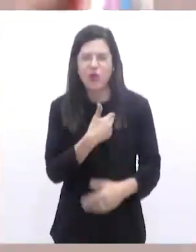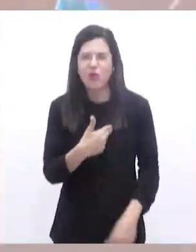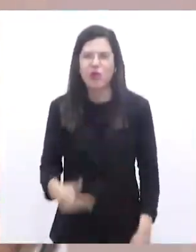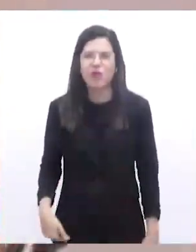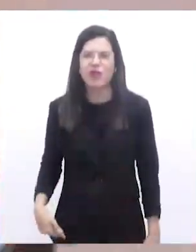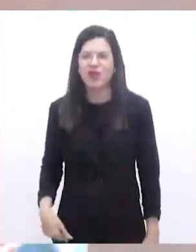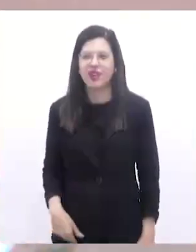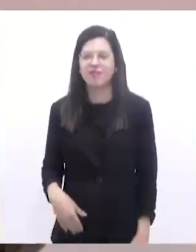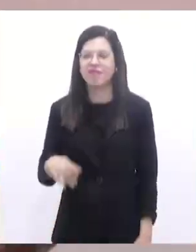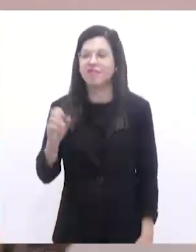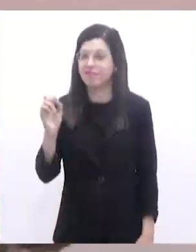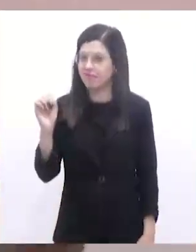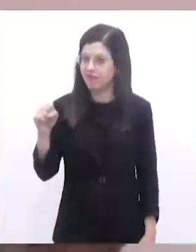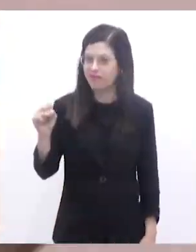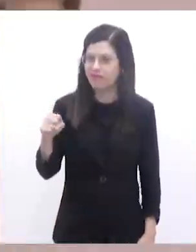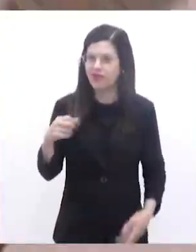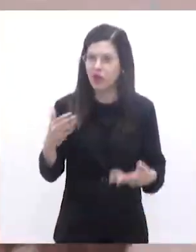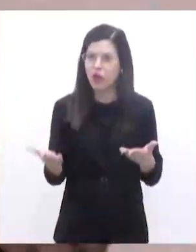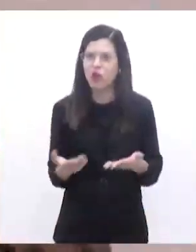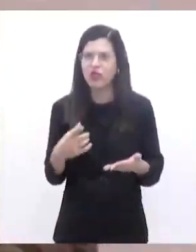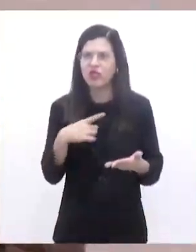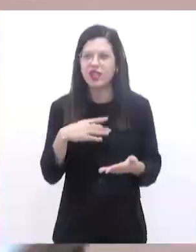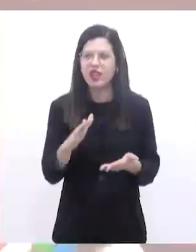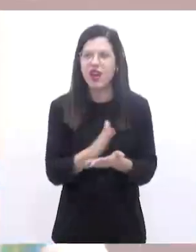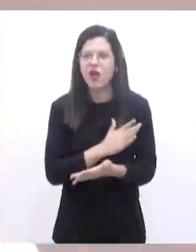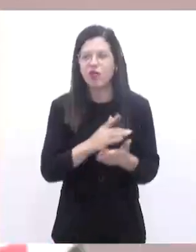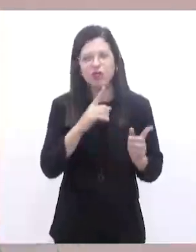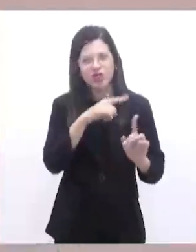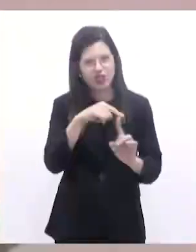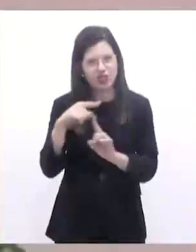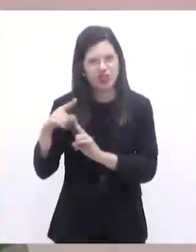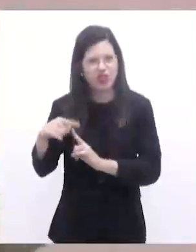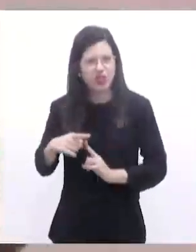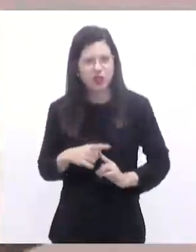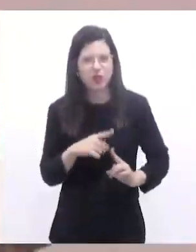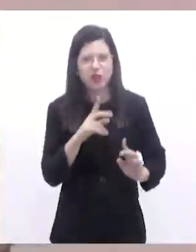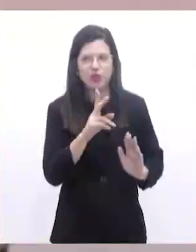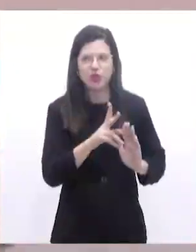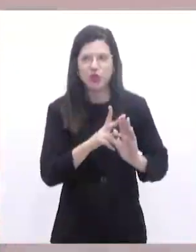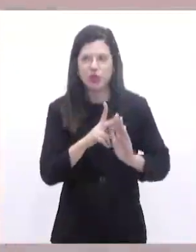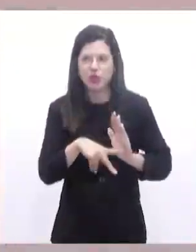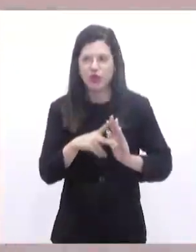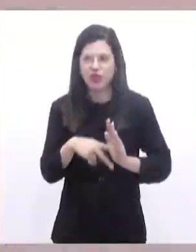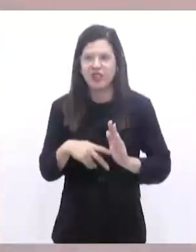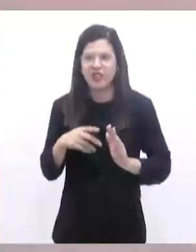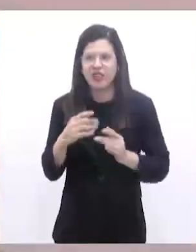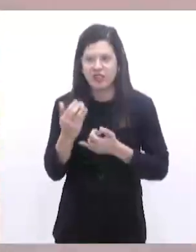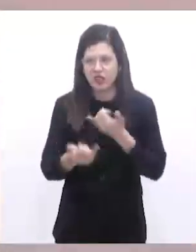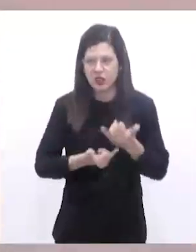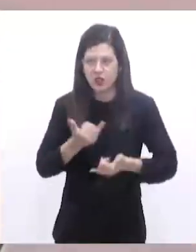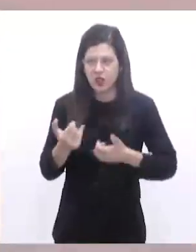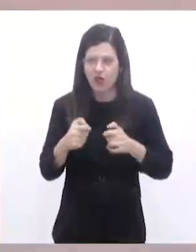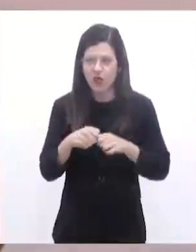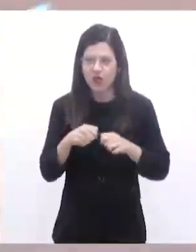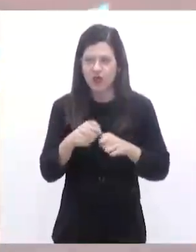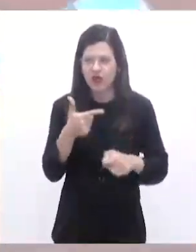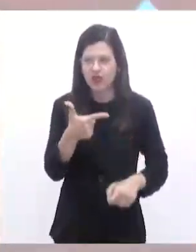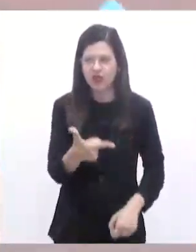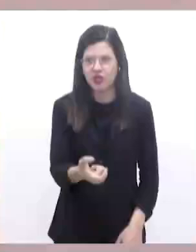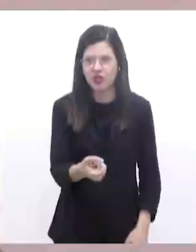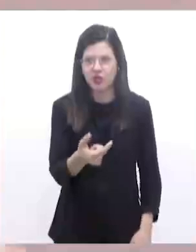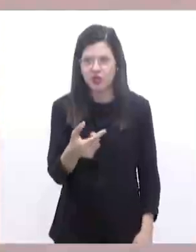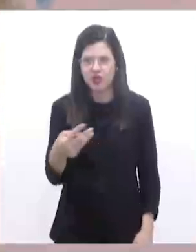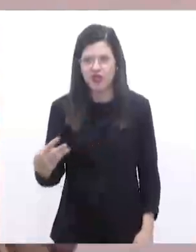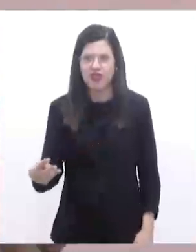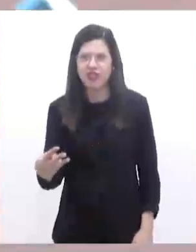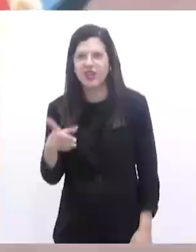virou um mundo próprio, a gente hoje tem alguns formatos de rolezinho. Esse jogo, a gente realizou ele em 2023, e ele é justamente o que